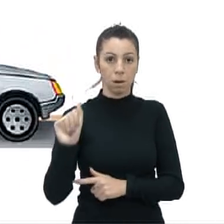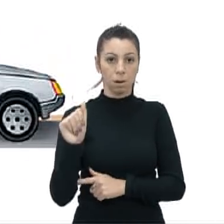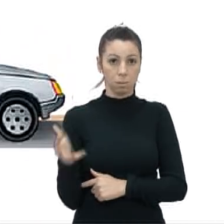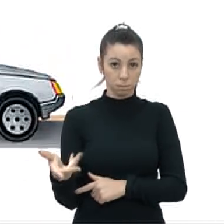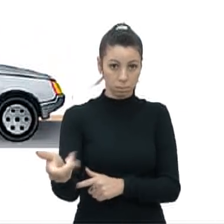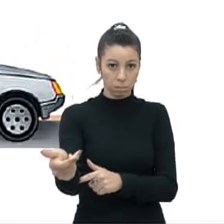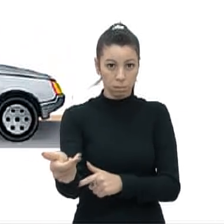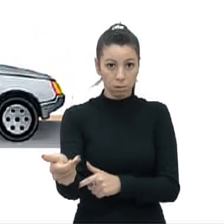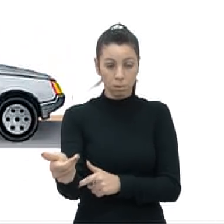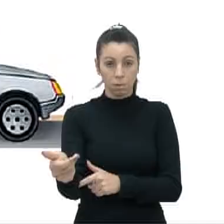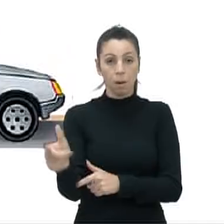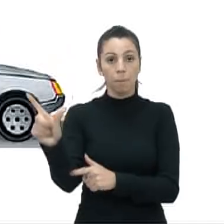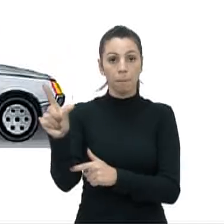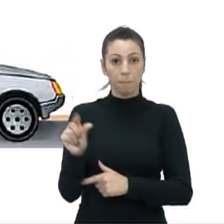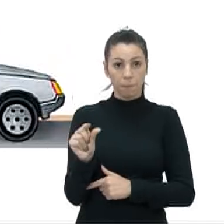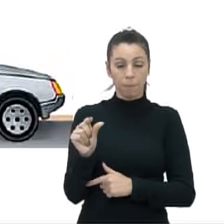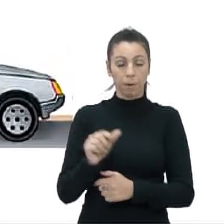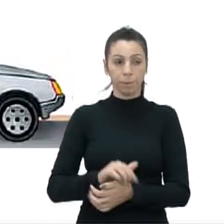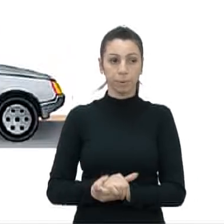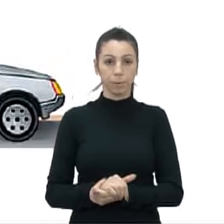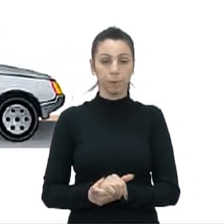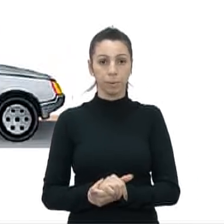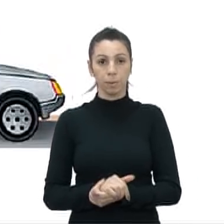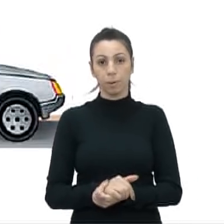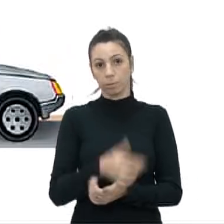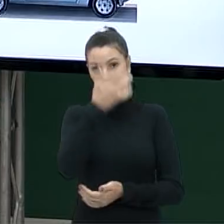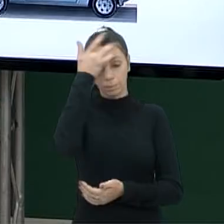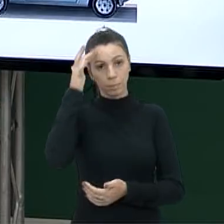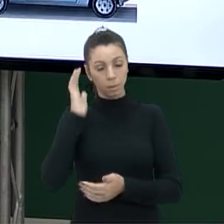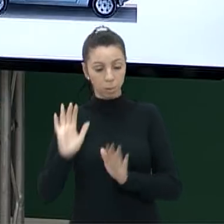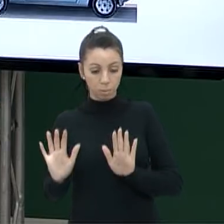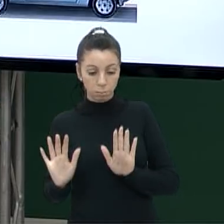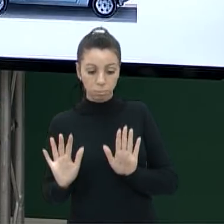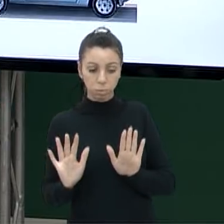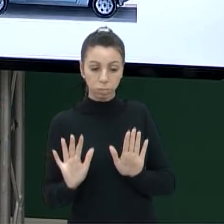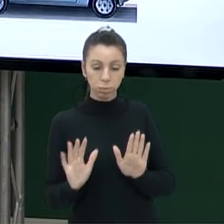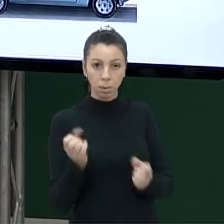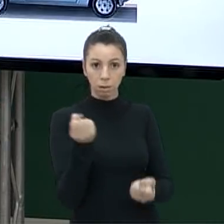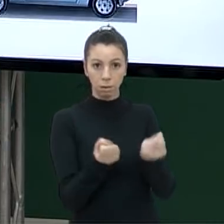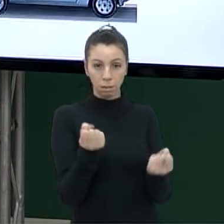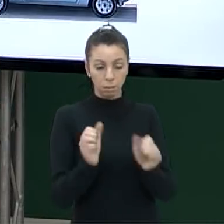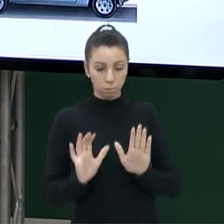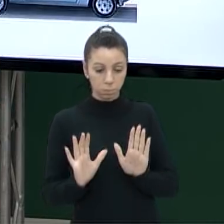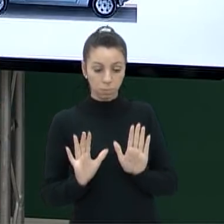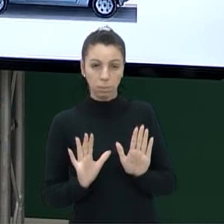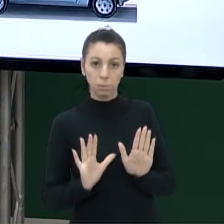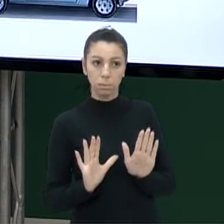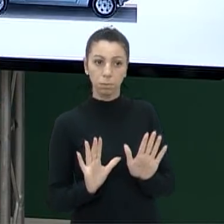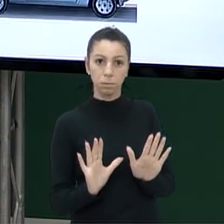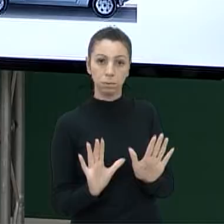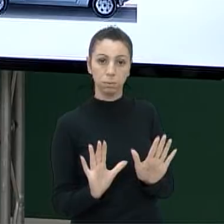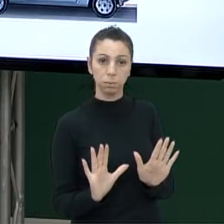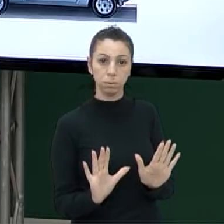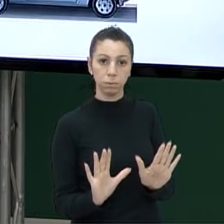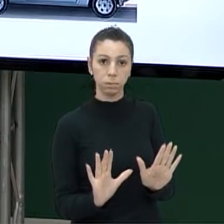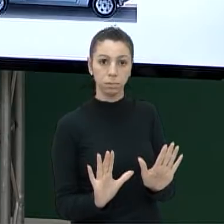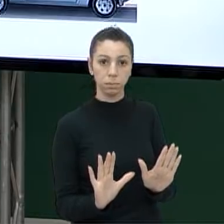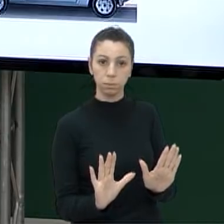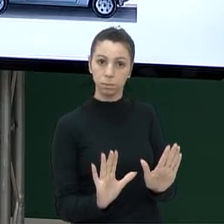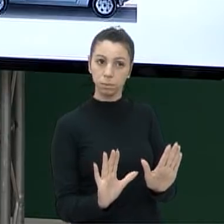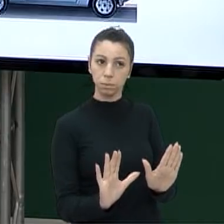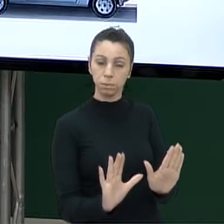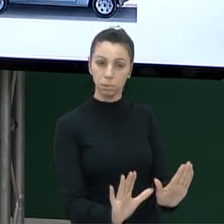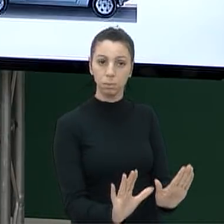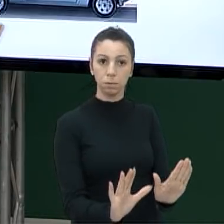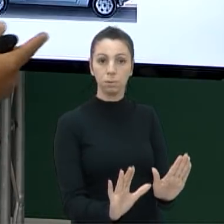por exemplo, nosso amigo aqui, né, empurrando um carro, né, um carro velho para variar, né? Deve ser o meu Monza, por exemplo, incendiando. E